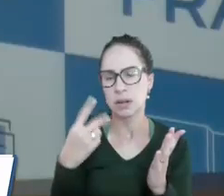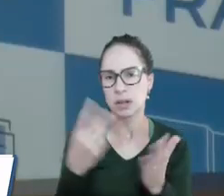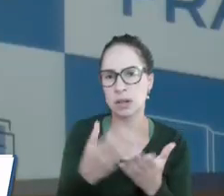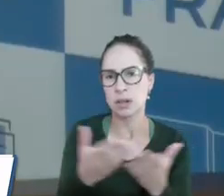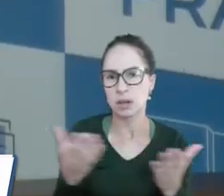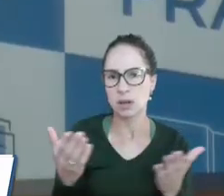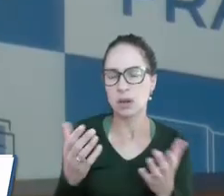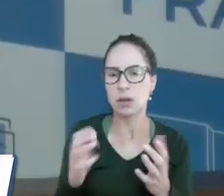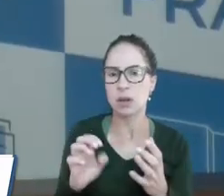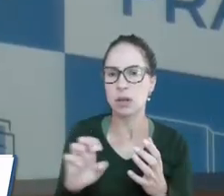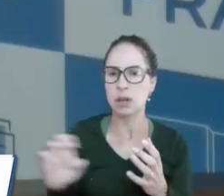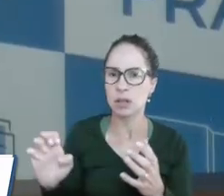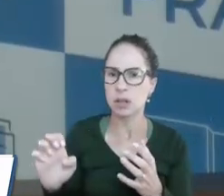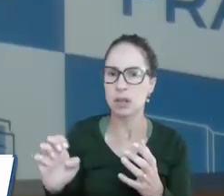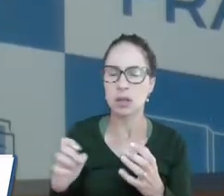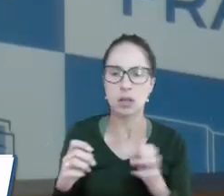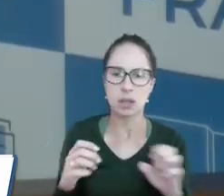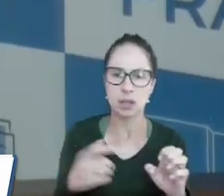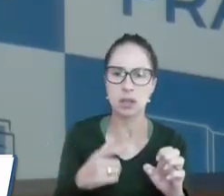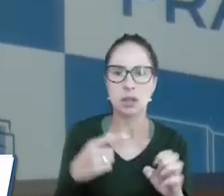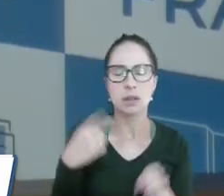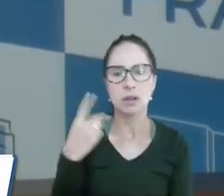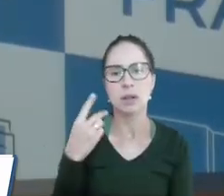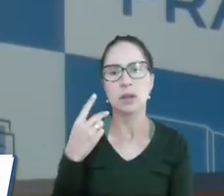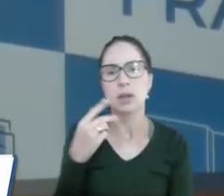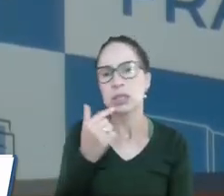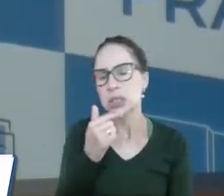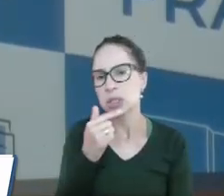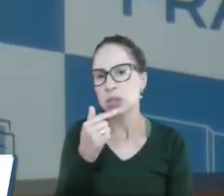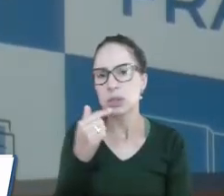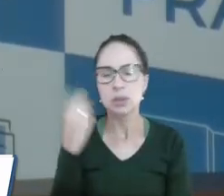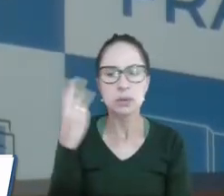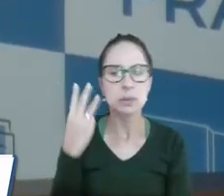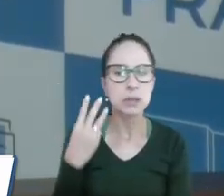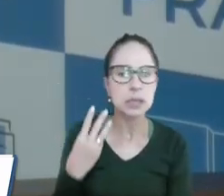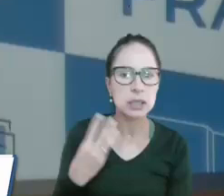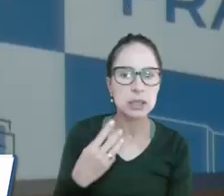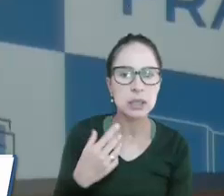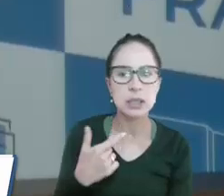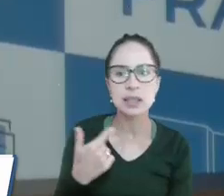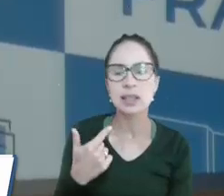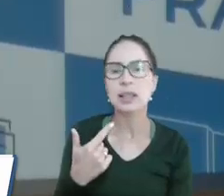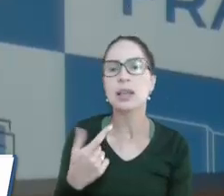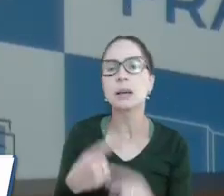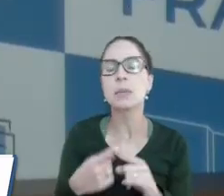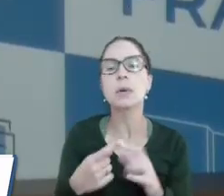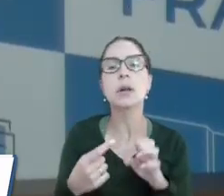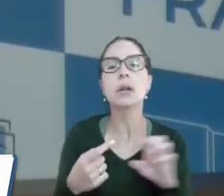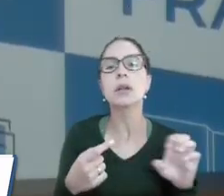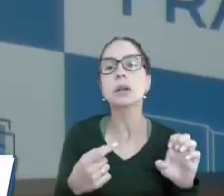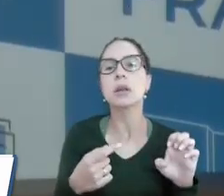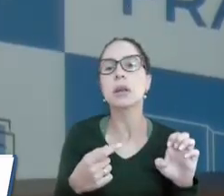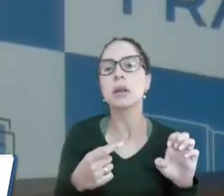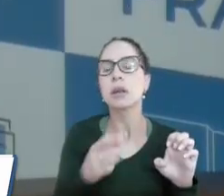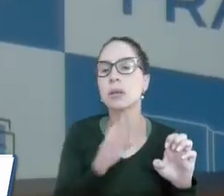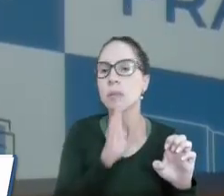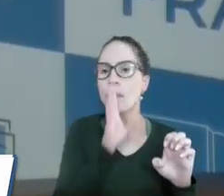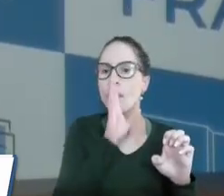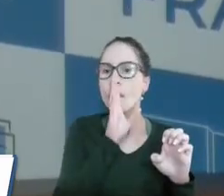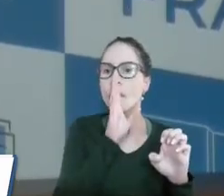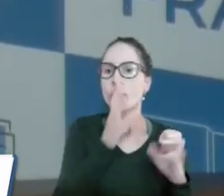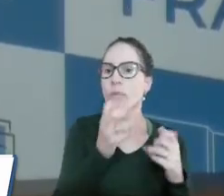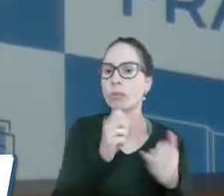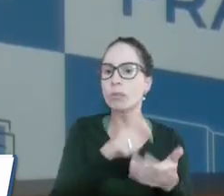da esquerda, o vereador Gilson e a vereadora Marília, por que a esquerda nenhum assinou essa